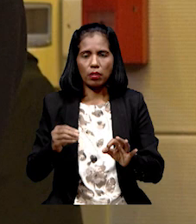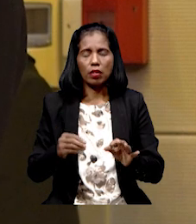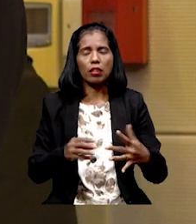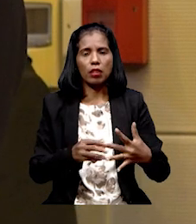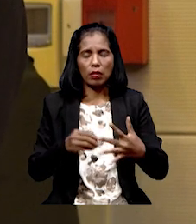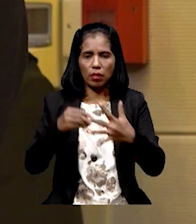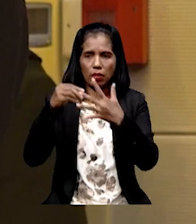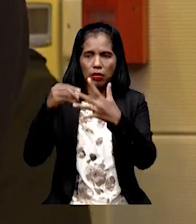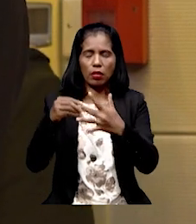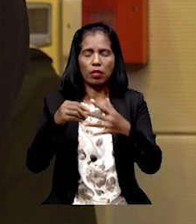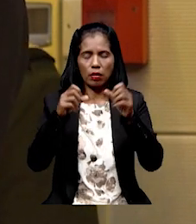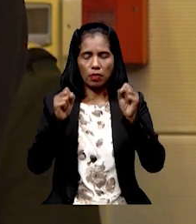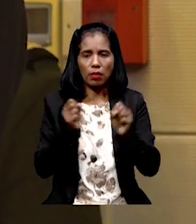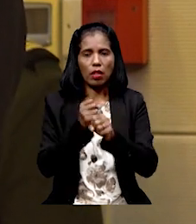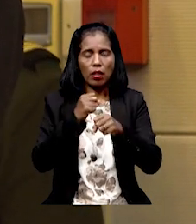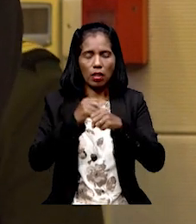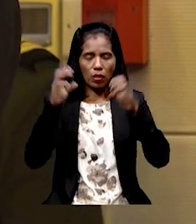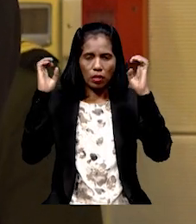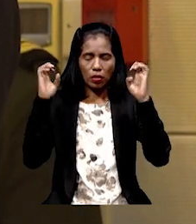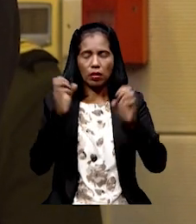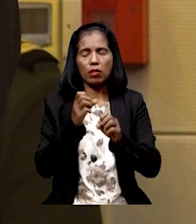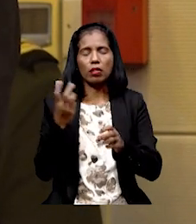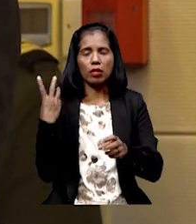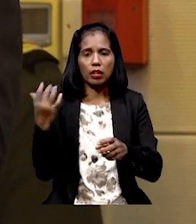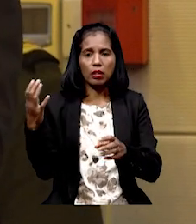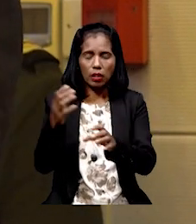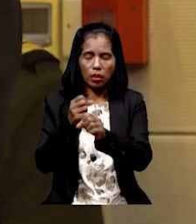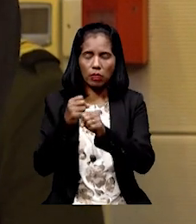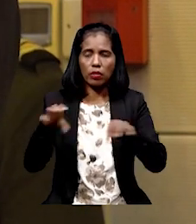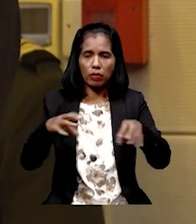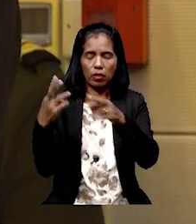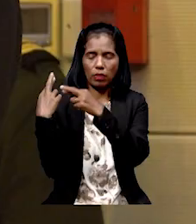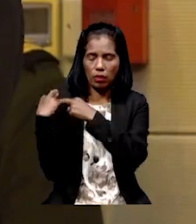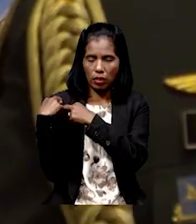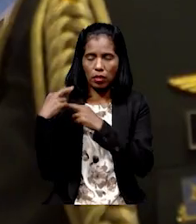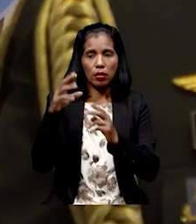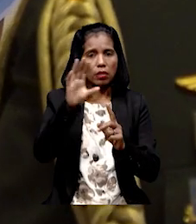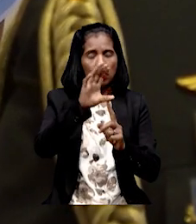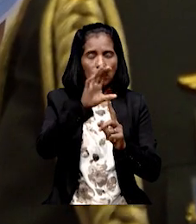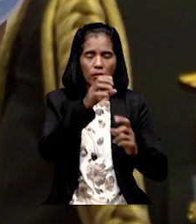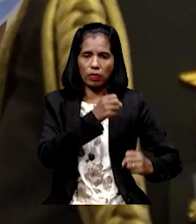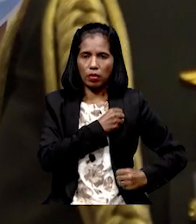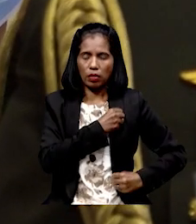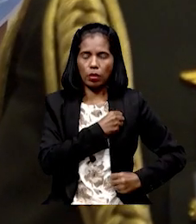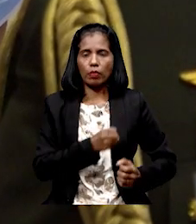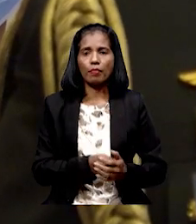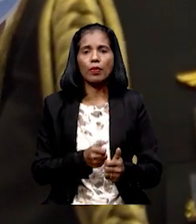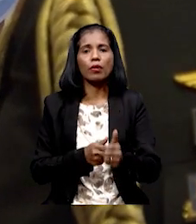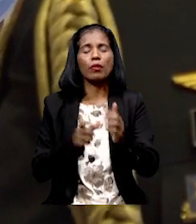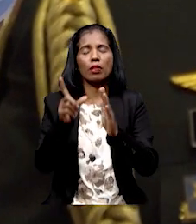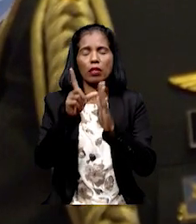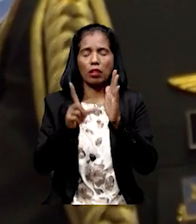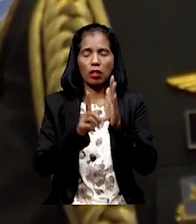apto para o exercício do alto cargo de vice-chefia das Forças Armadas. Tirlei Defesa